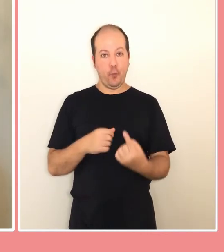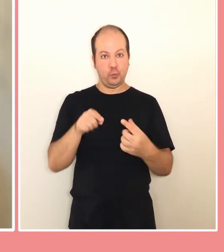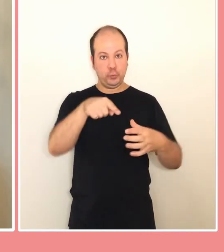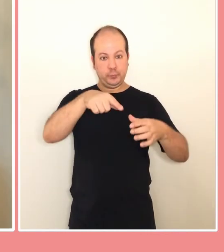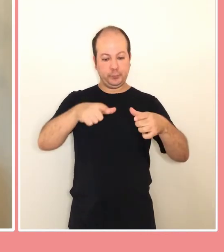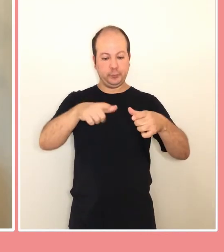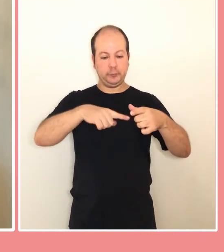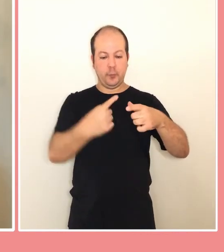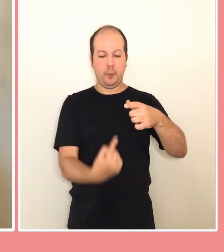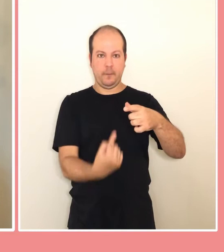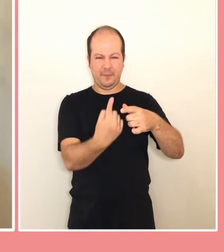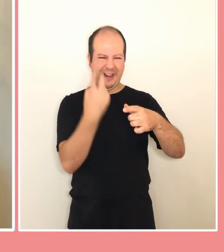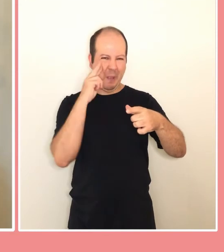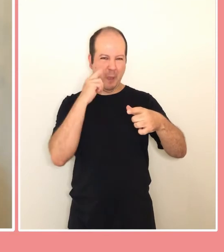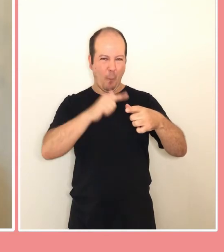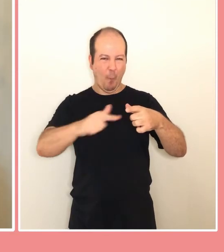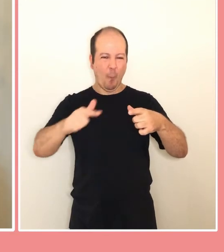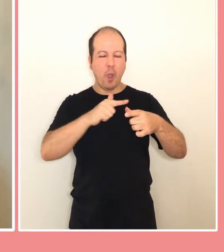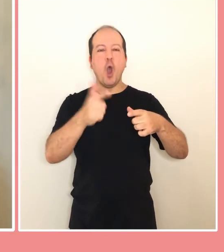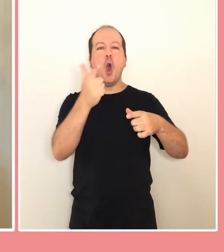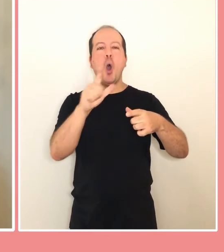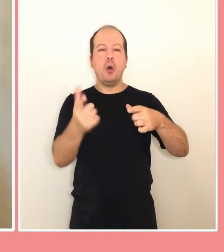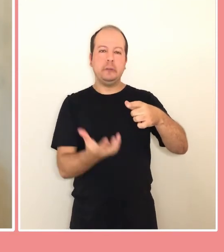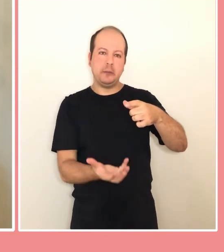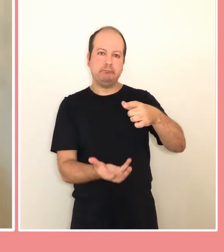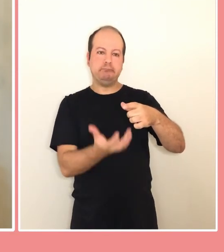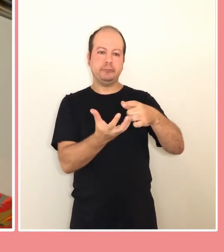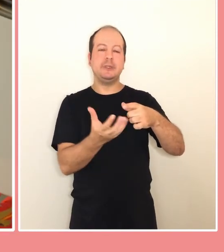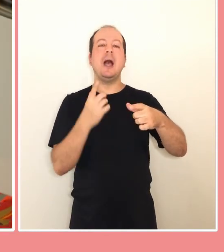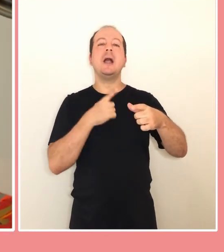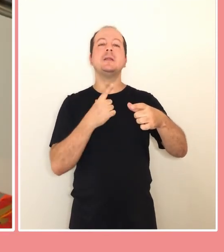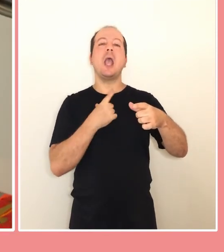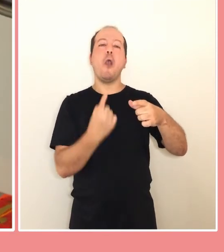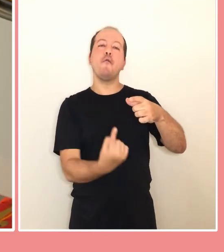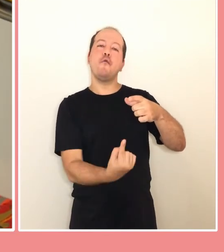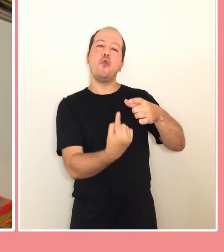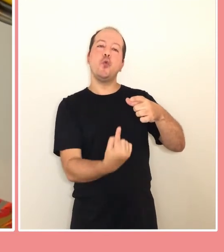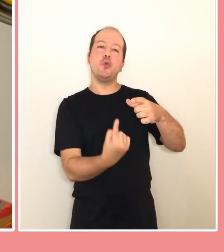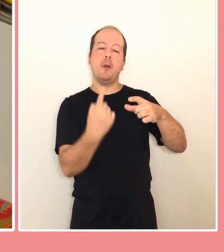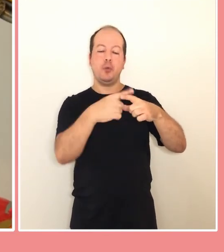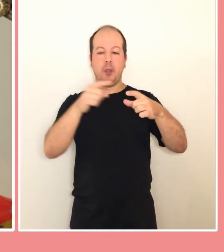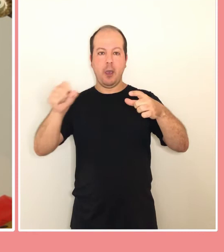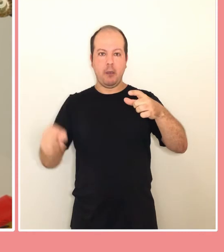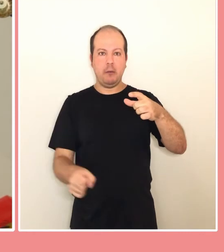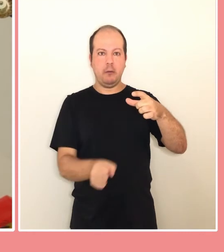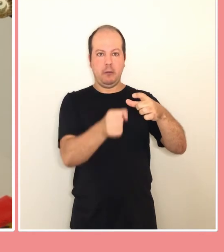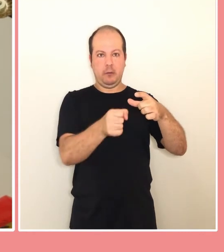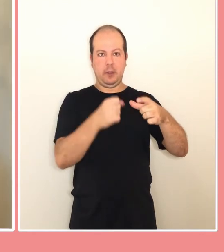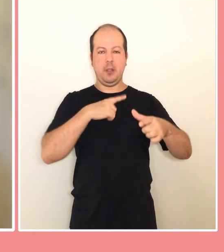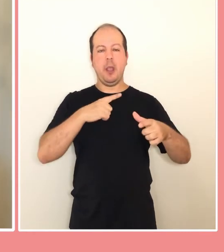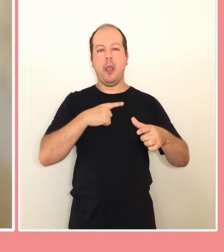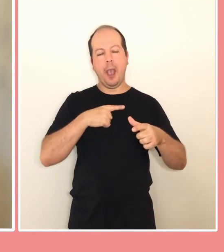pegar outra tampa e fazer um furo grande, que é onde vai entrar o cano do instrumento, no